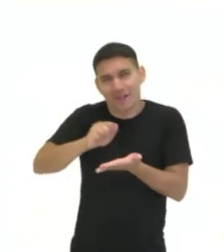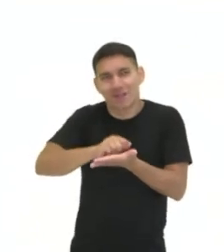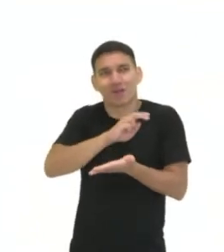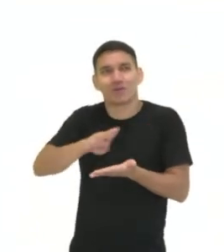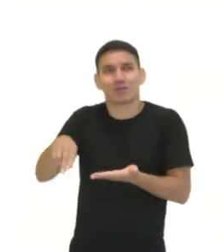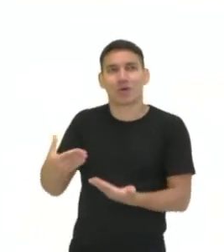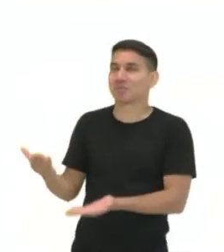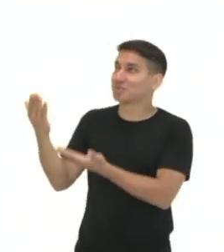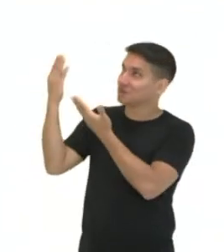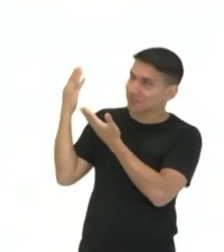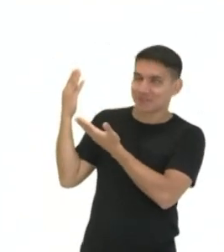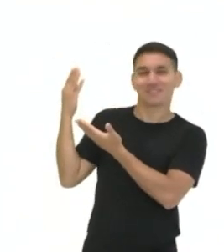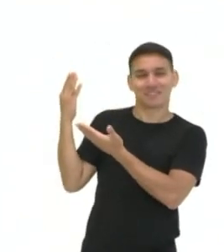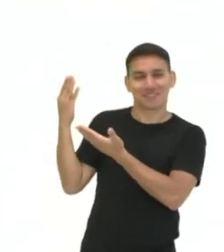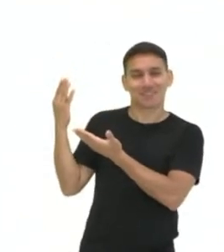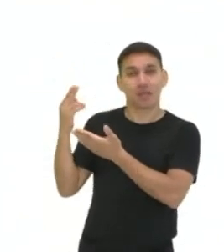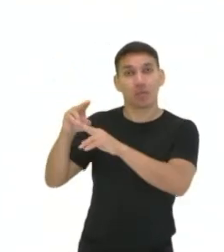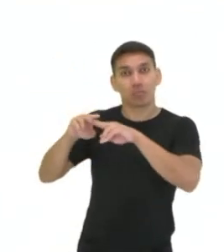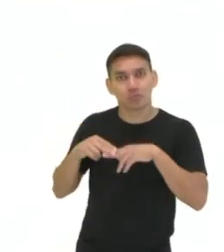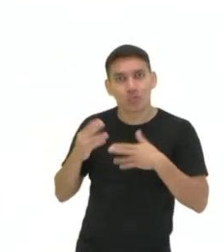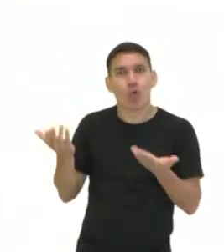pela escrita eram os monges copistas.